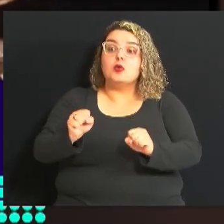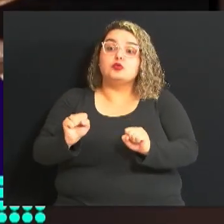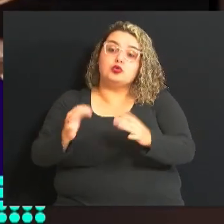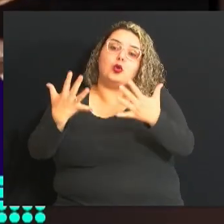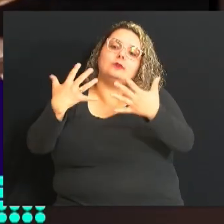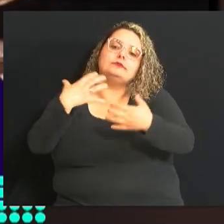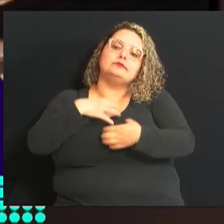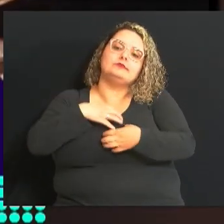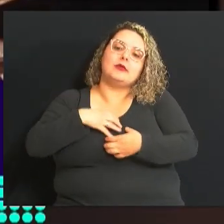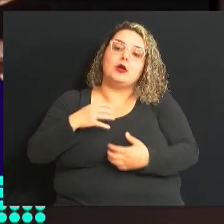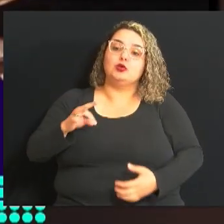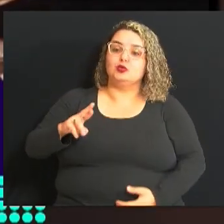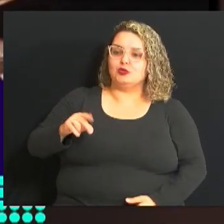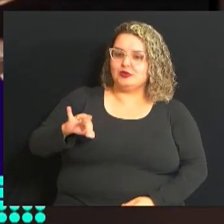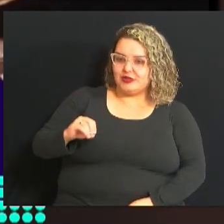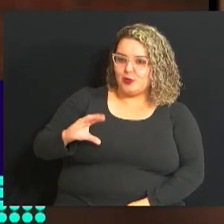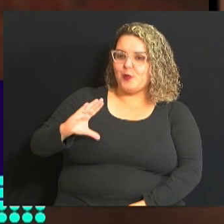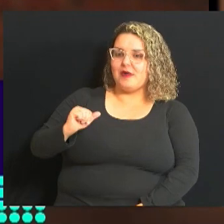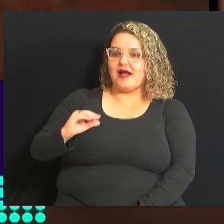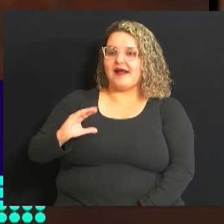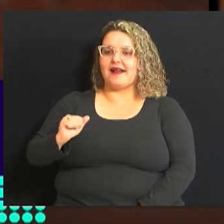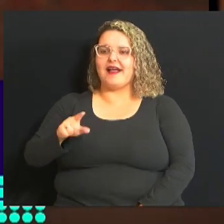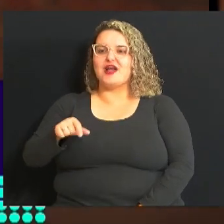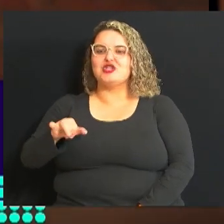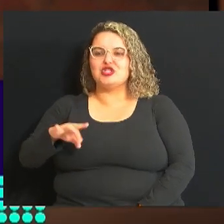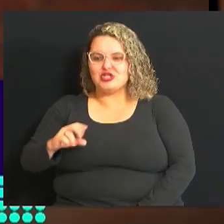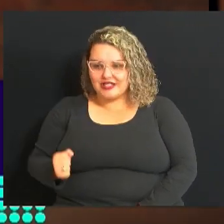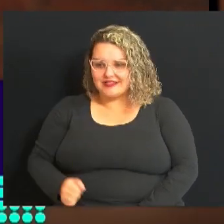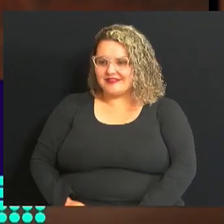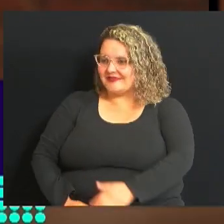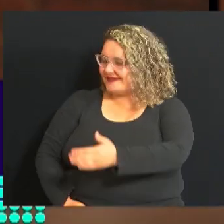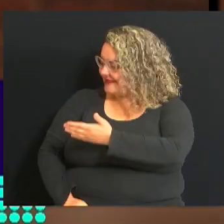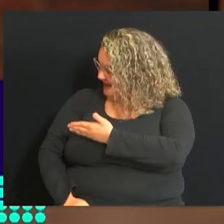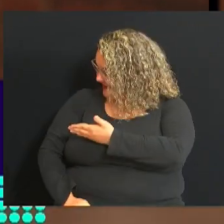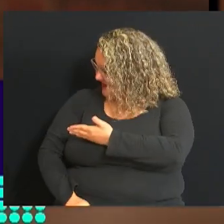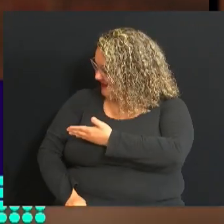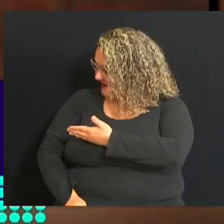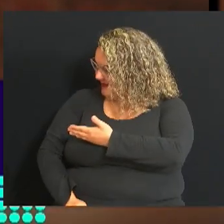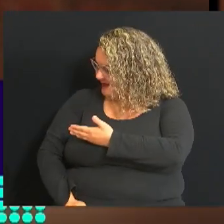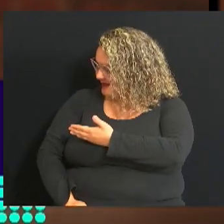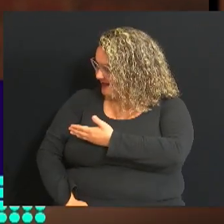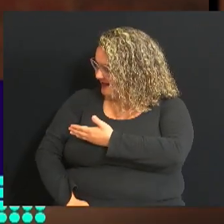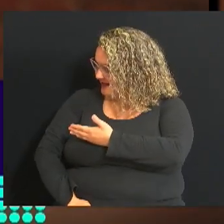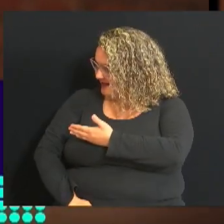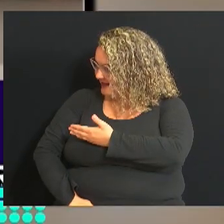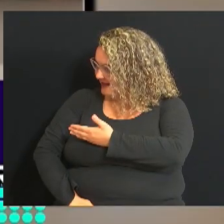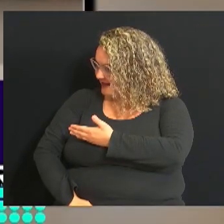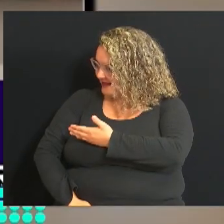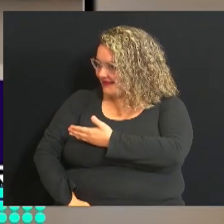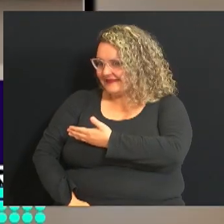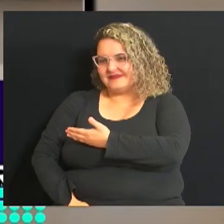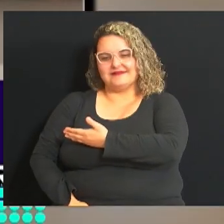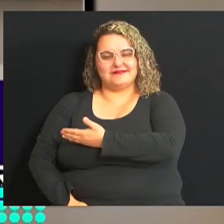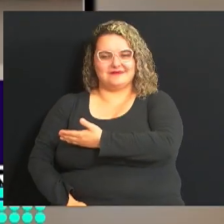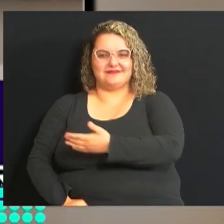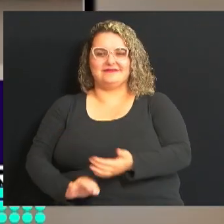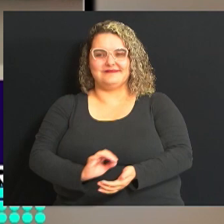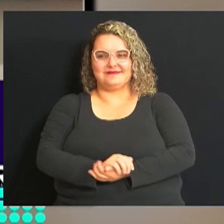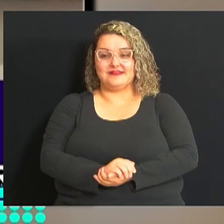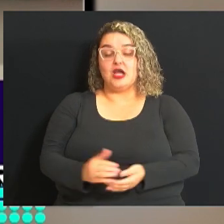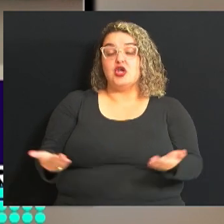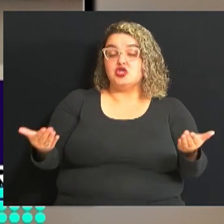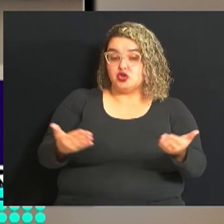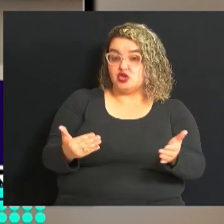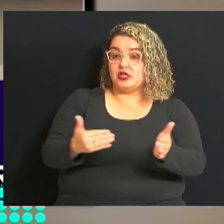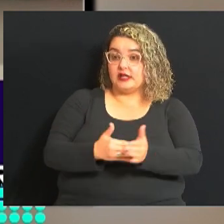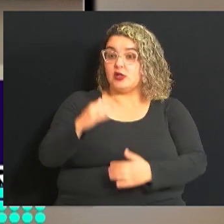Trio Macaxeira, hoje no Centro Cultural Casarão, em Barão Geraldo, e é de graça. De hoje a domingo vai